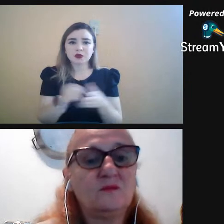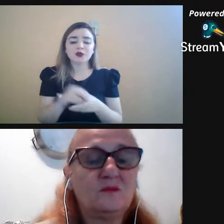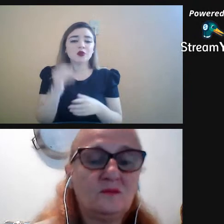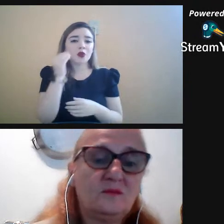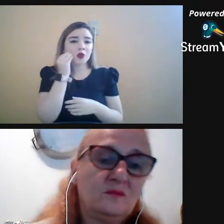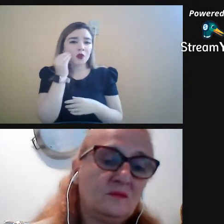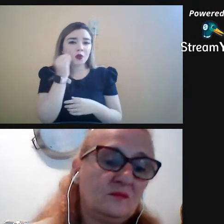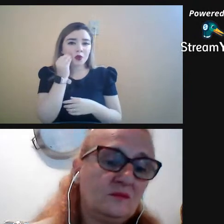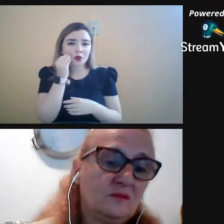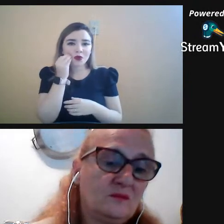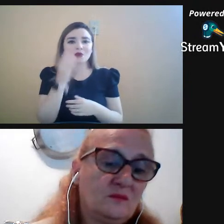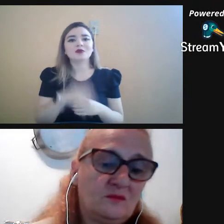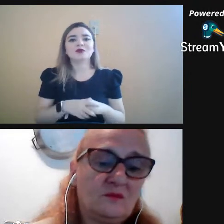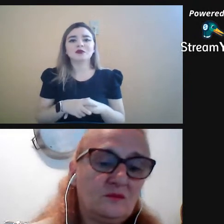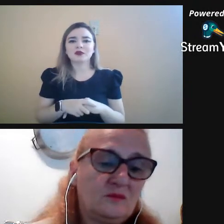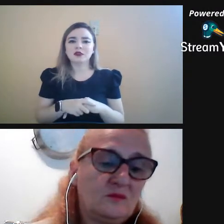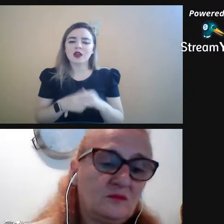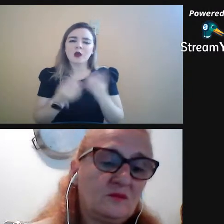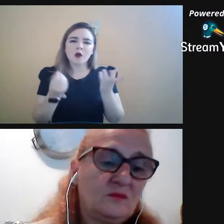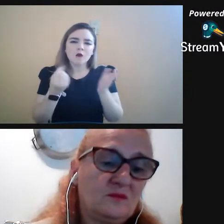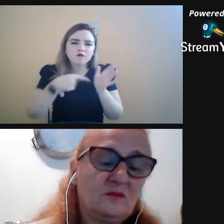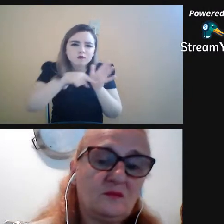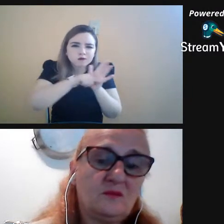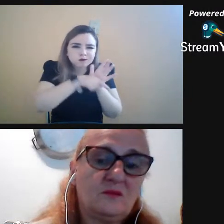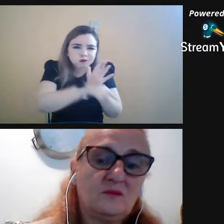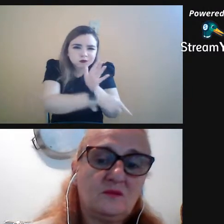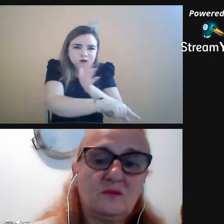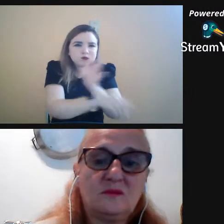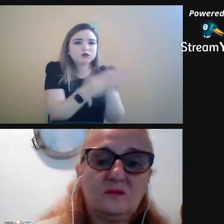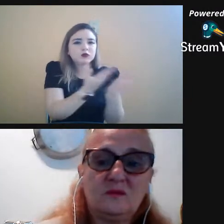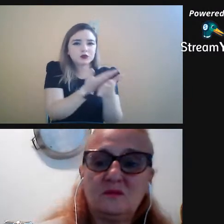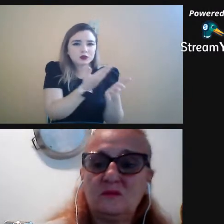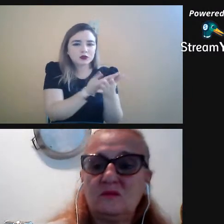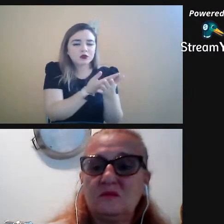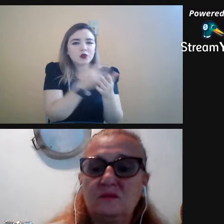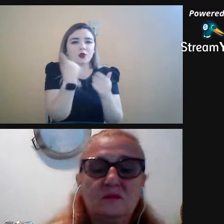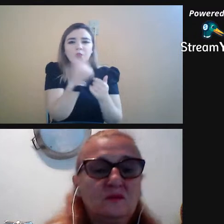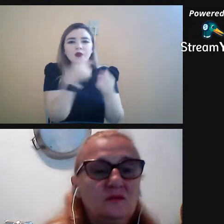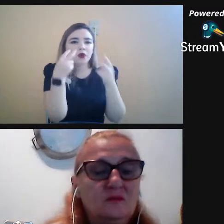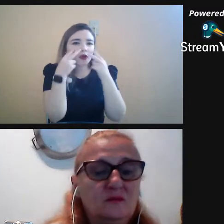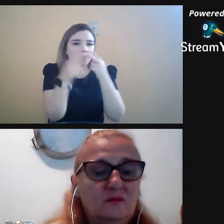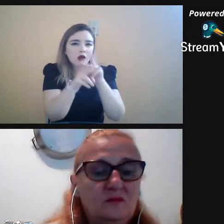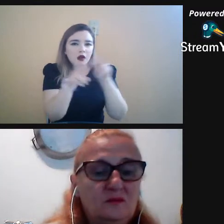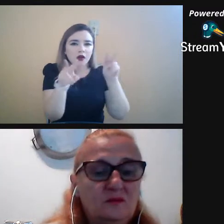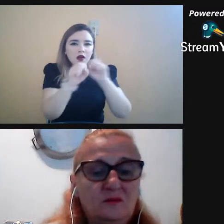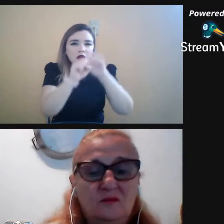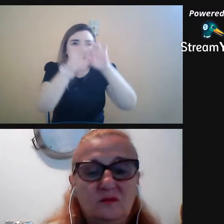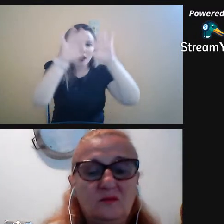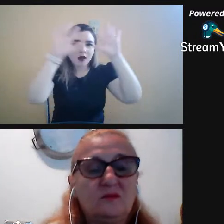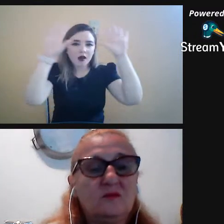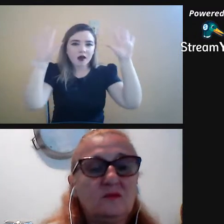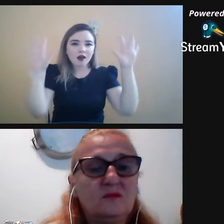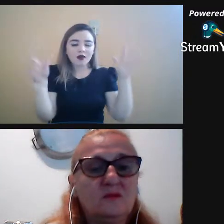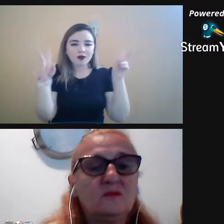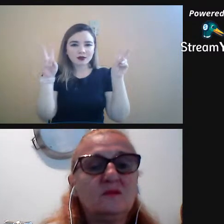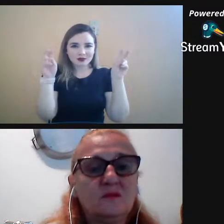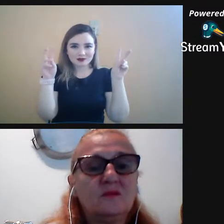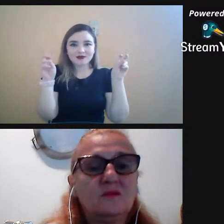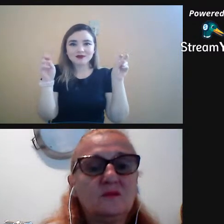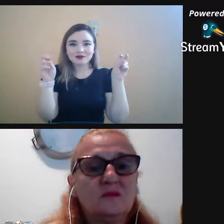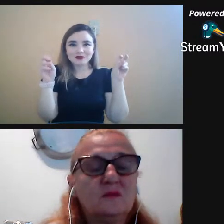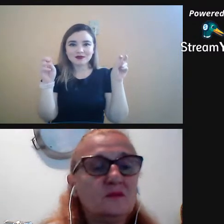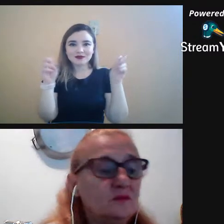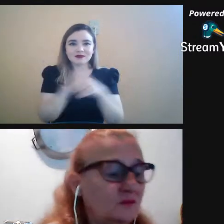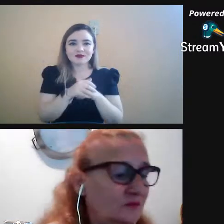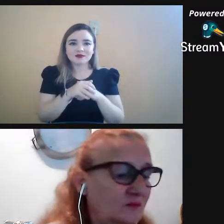um mergulho nesse tema para que a gente possa ter uma visão um pouco mais ampla do assunto e